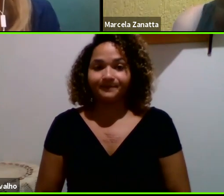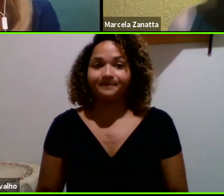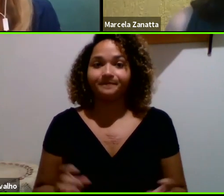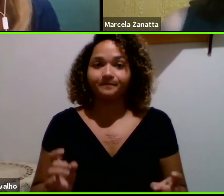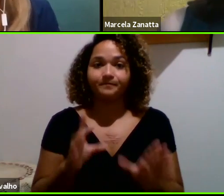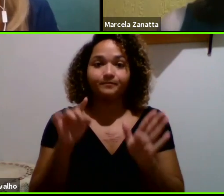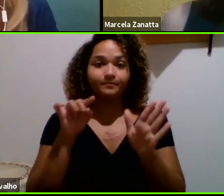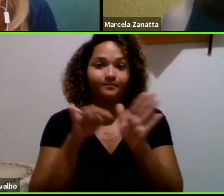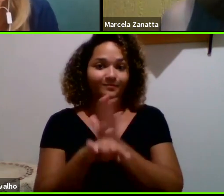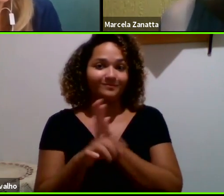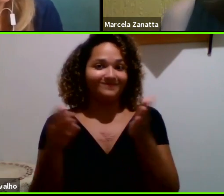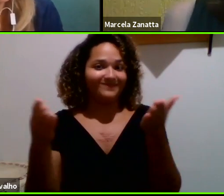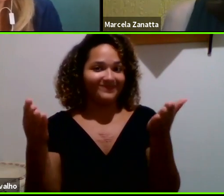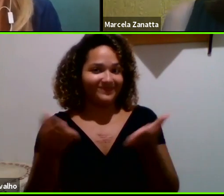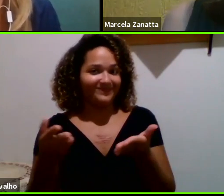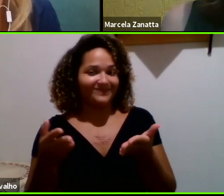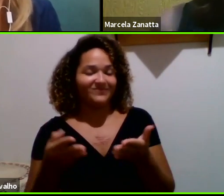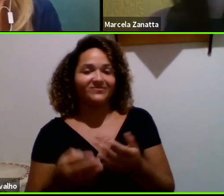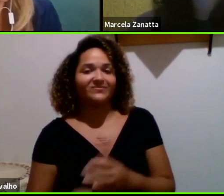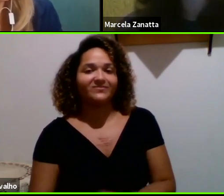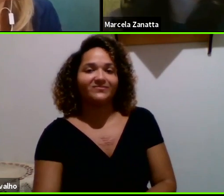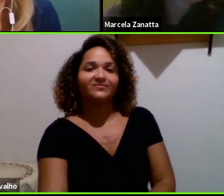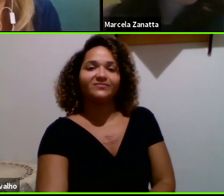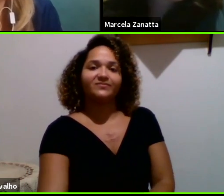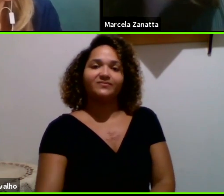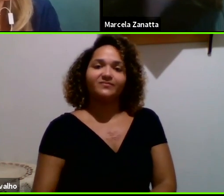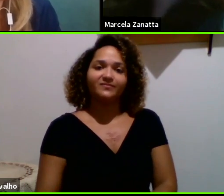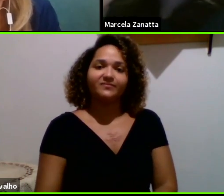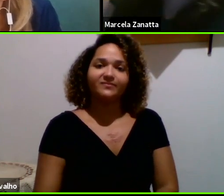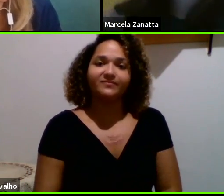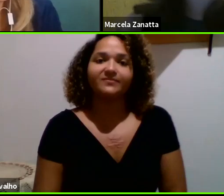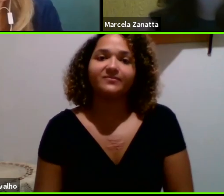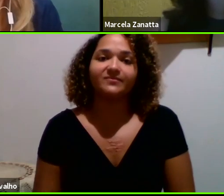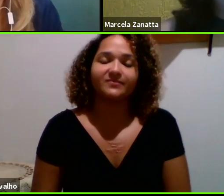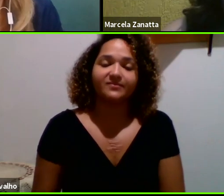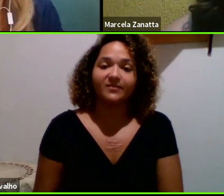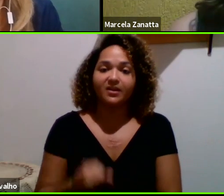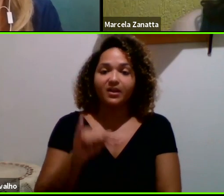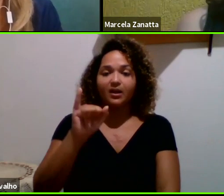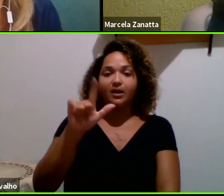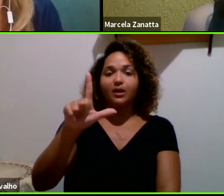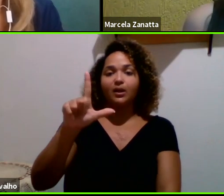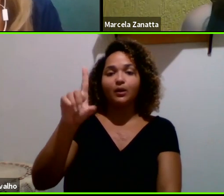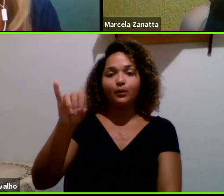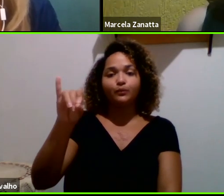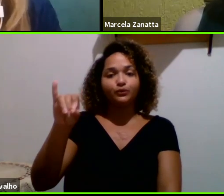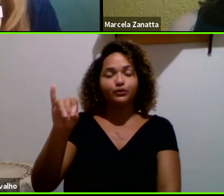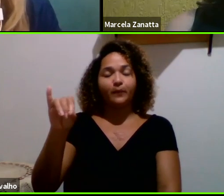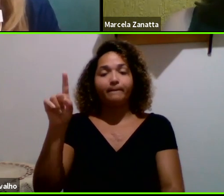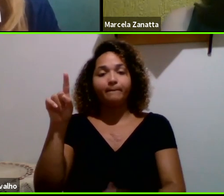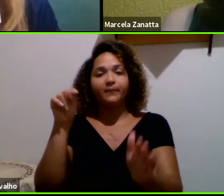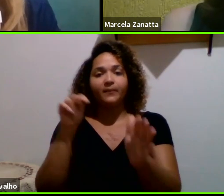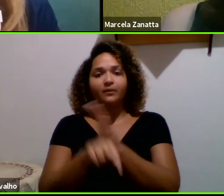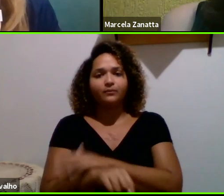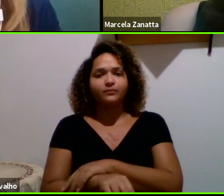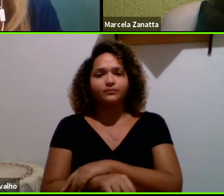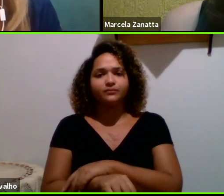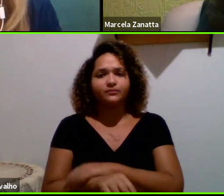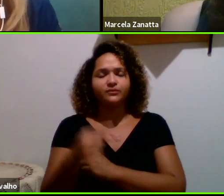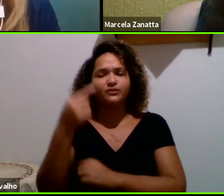de hoje, né? A Hilde nos pergunta se nós achamos o